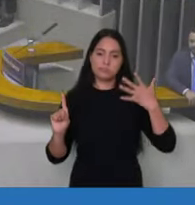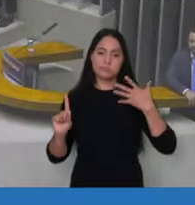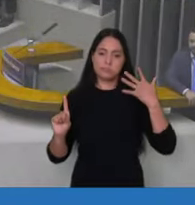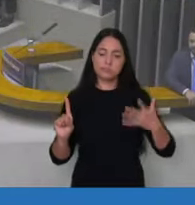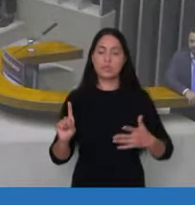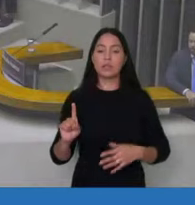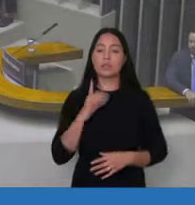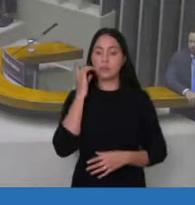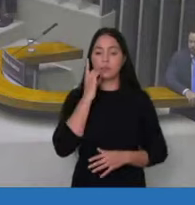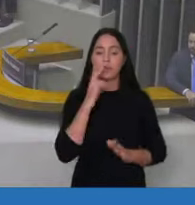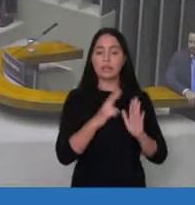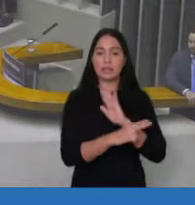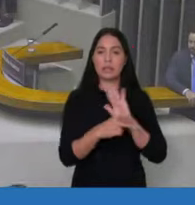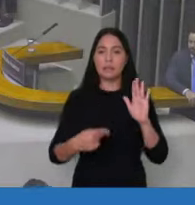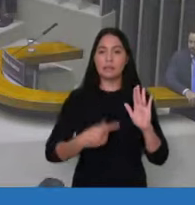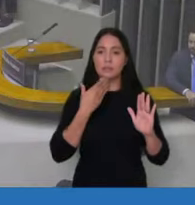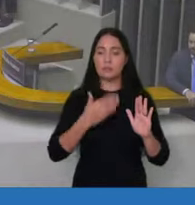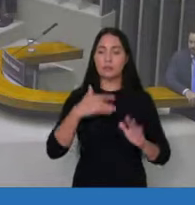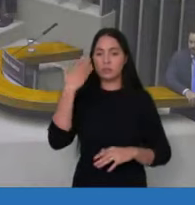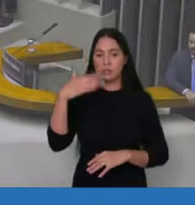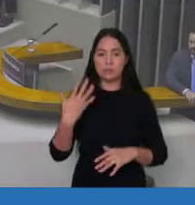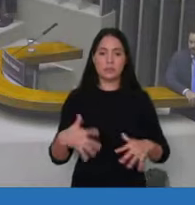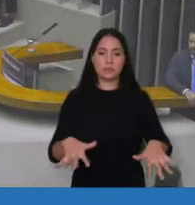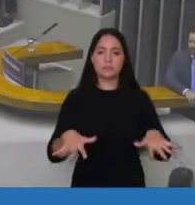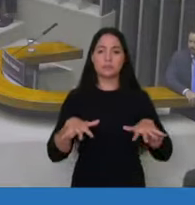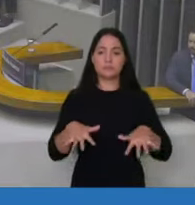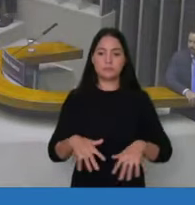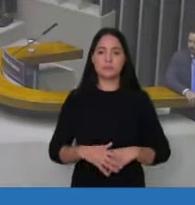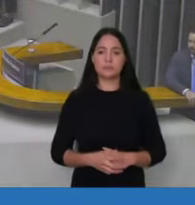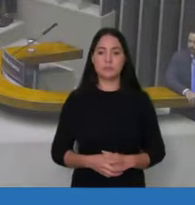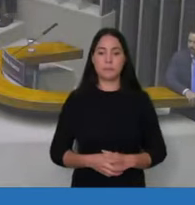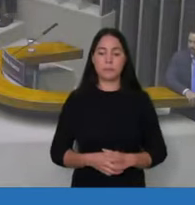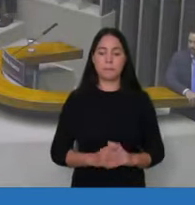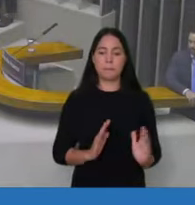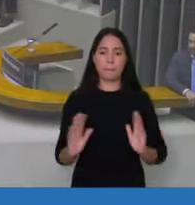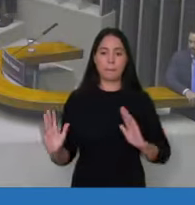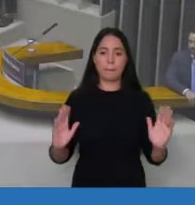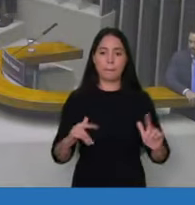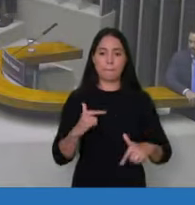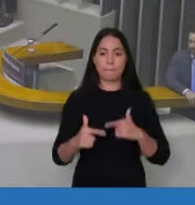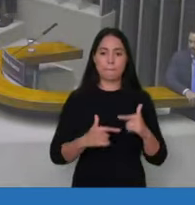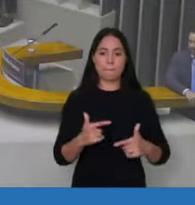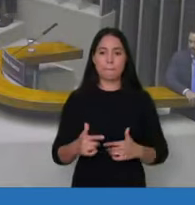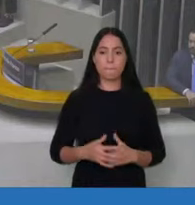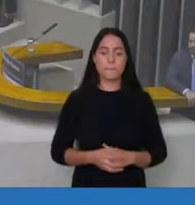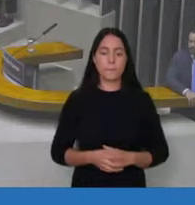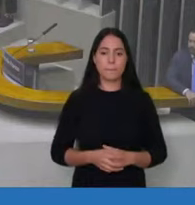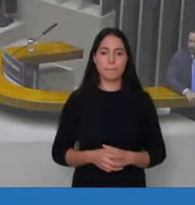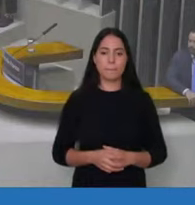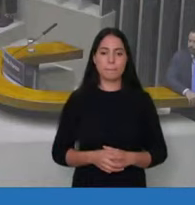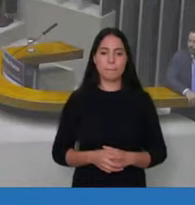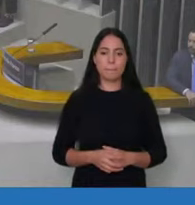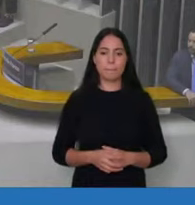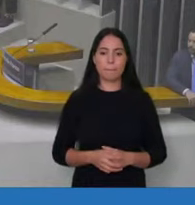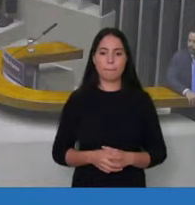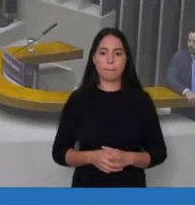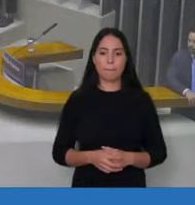requereu a realização desta sessão solene e é quem está conduzindo os trabalhos. para